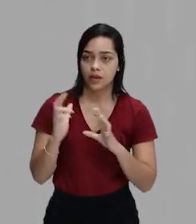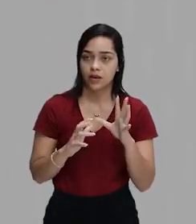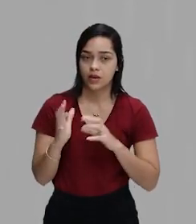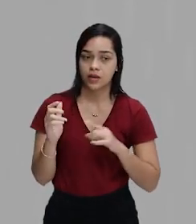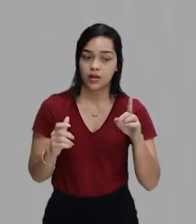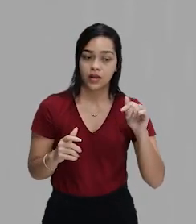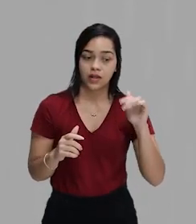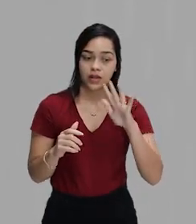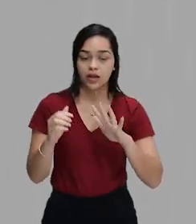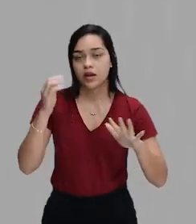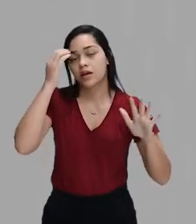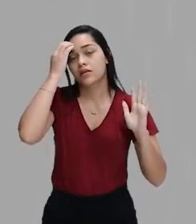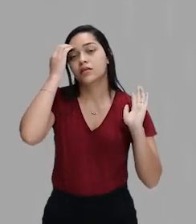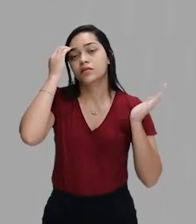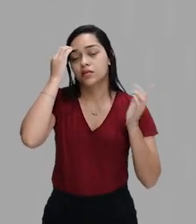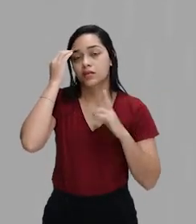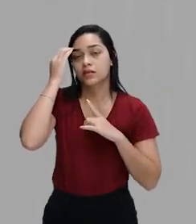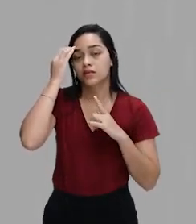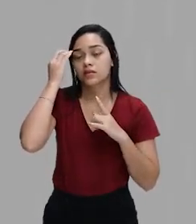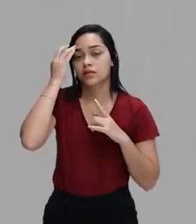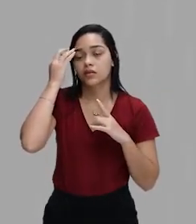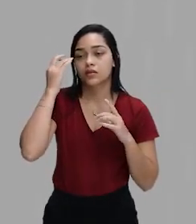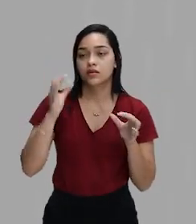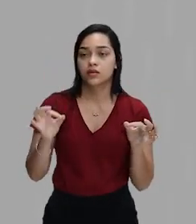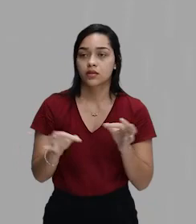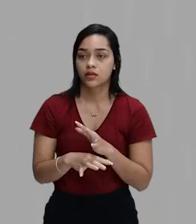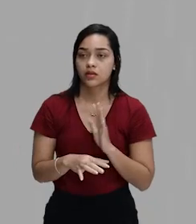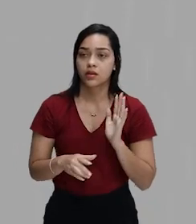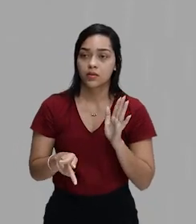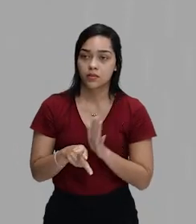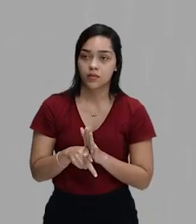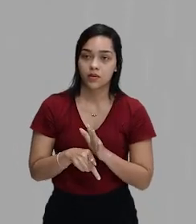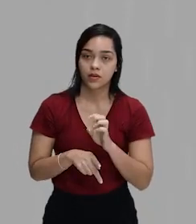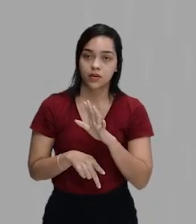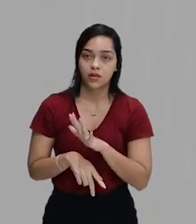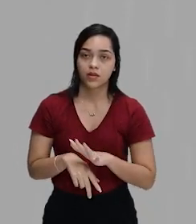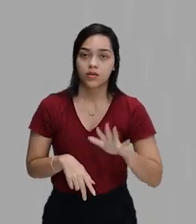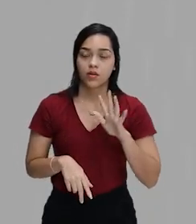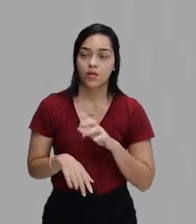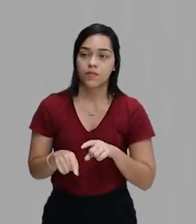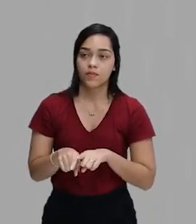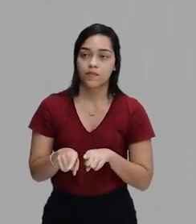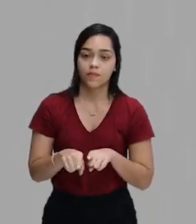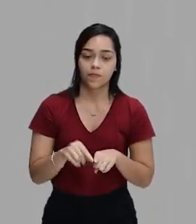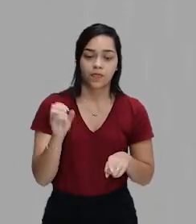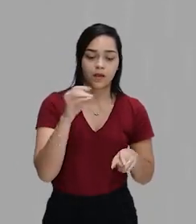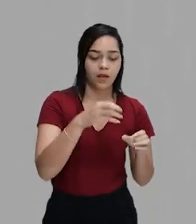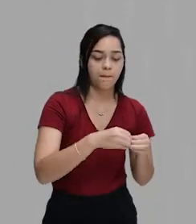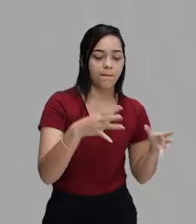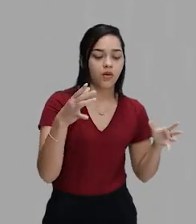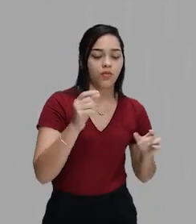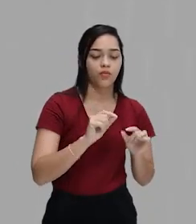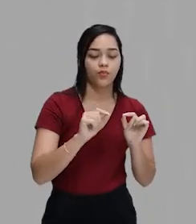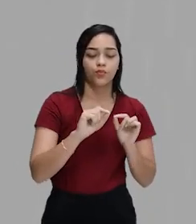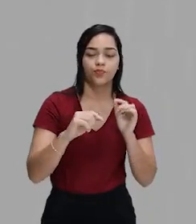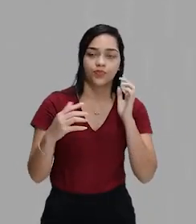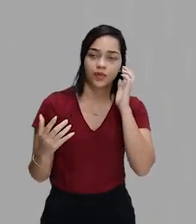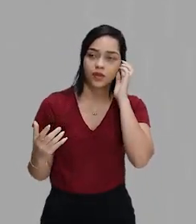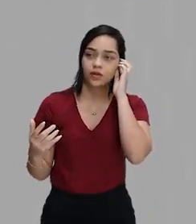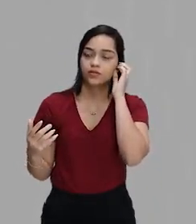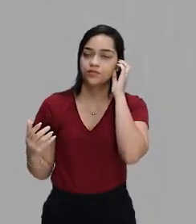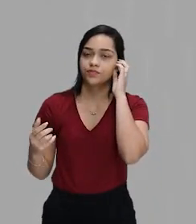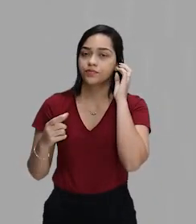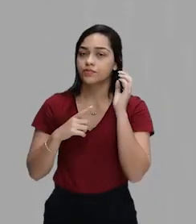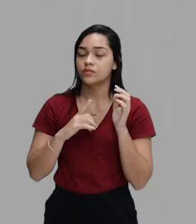lá na Ásia, ela já havia sido finalizada, inclusive, na parte ocidental da Europa, a bomba atômica seria o quê?